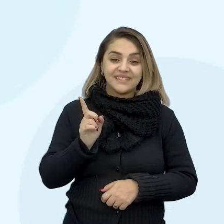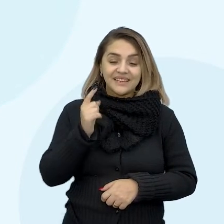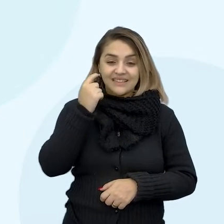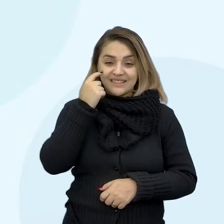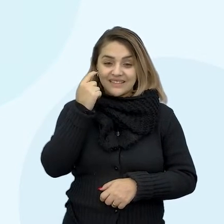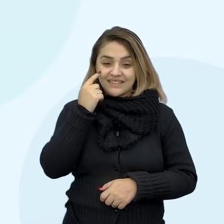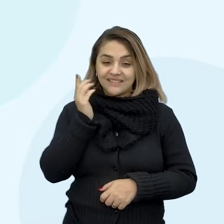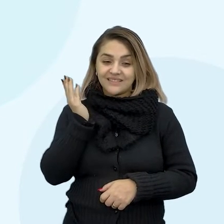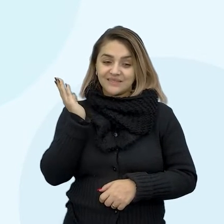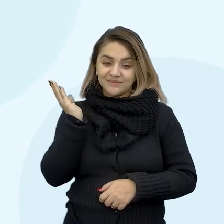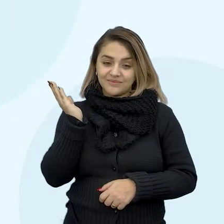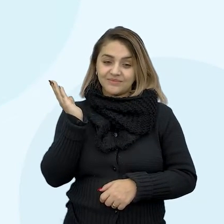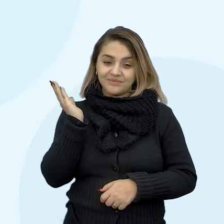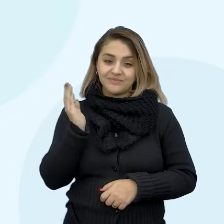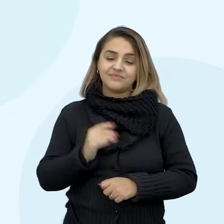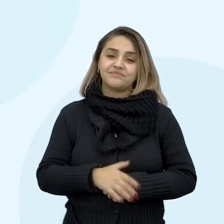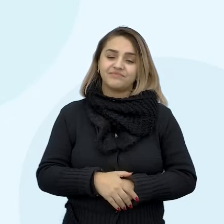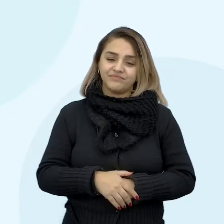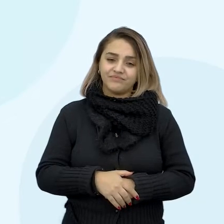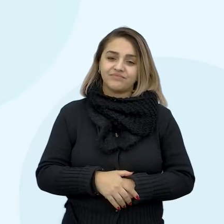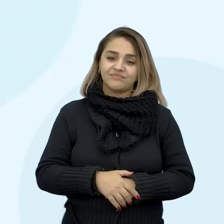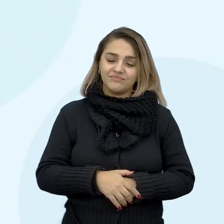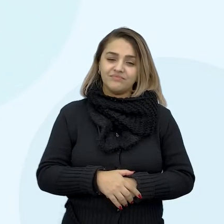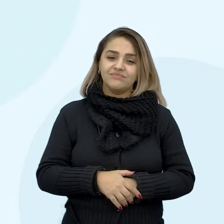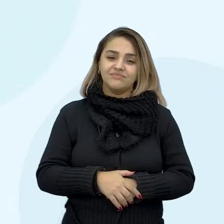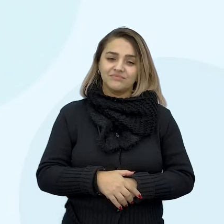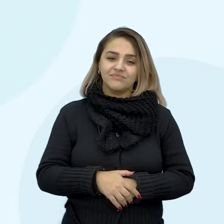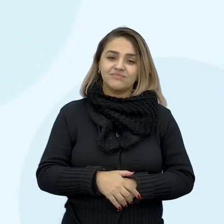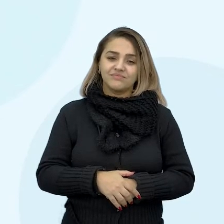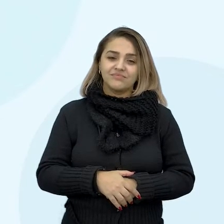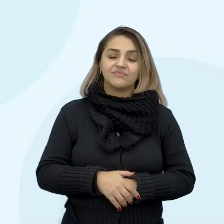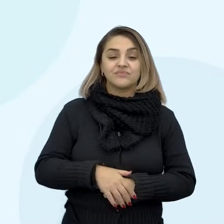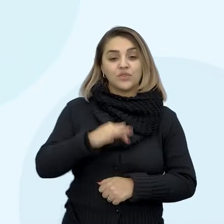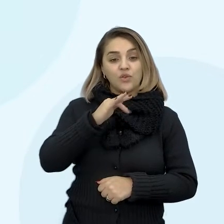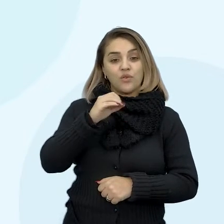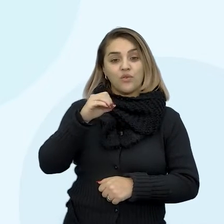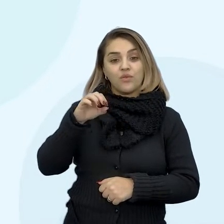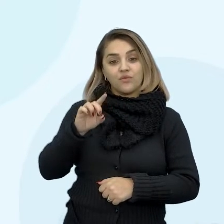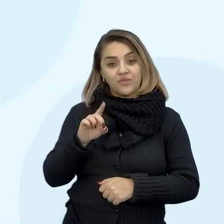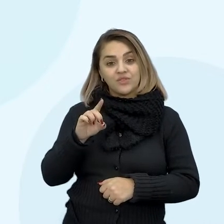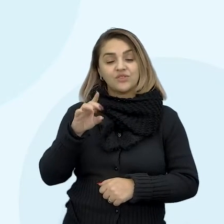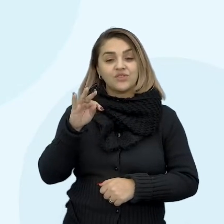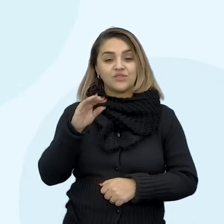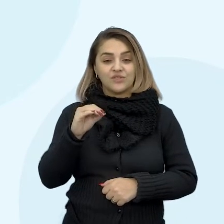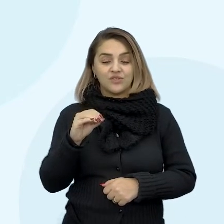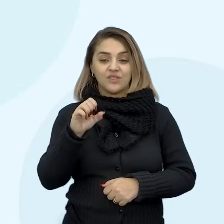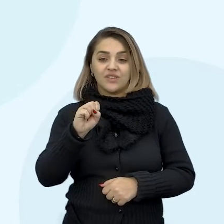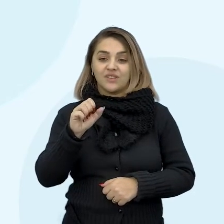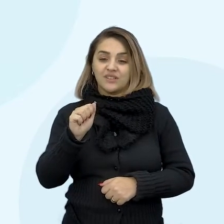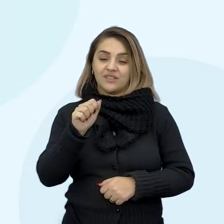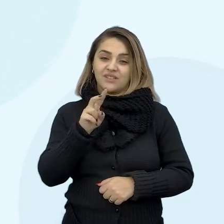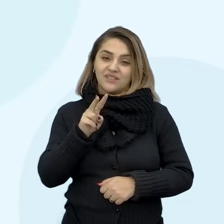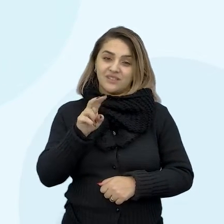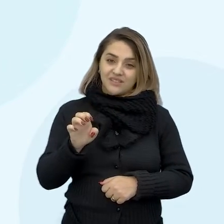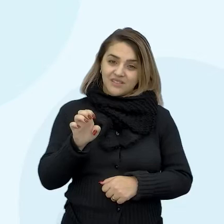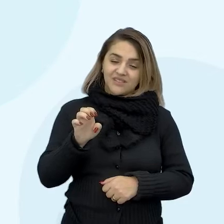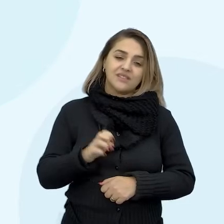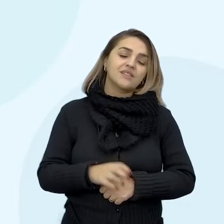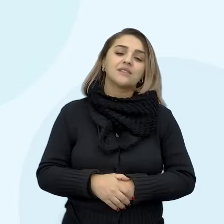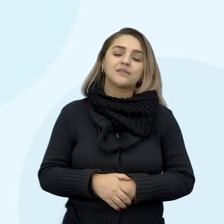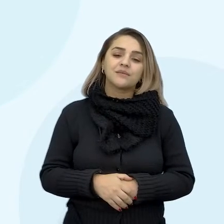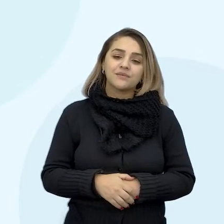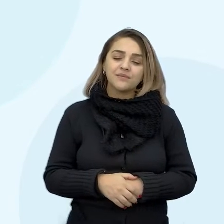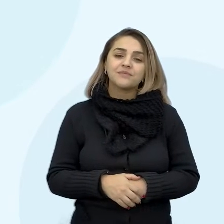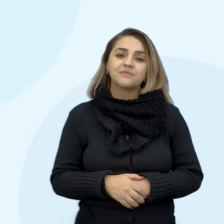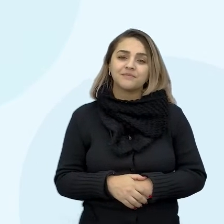nome anglificado, né? Food to Save, ou seja, comida que